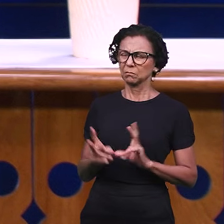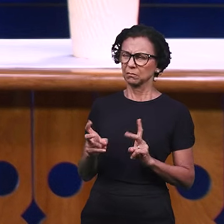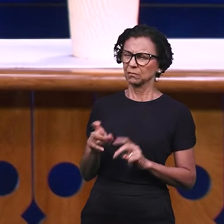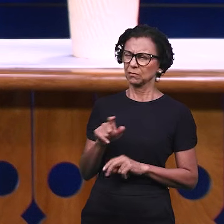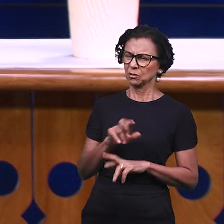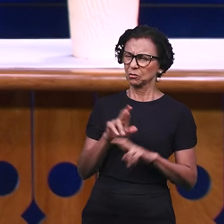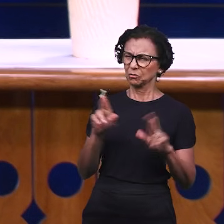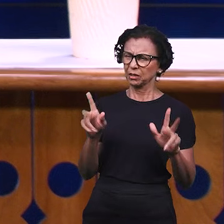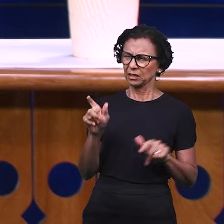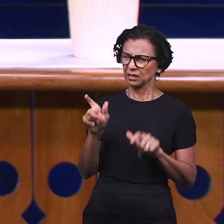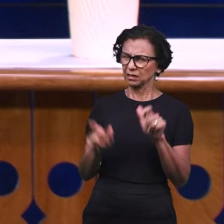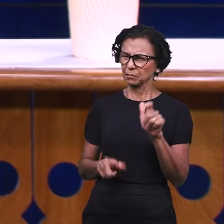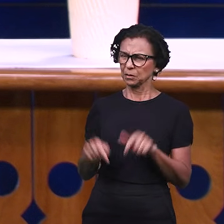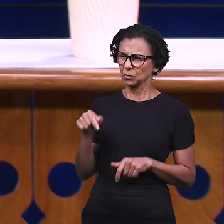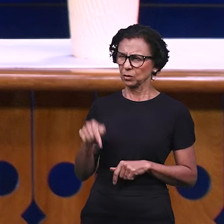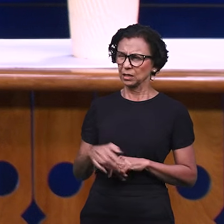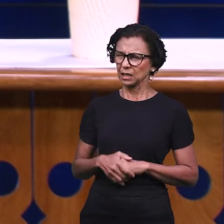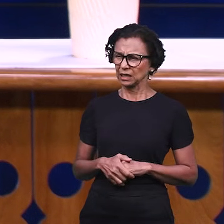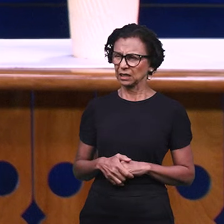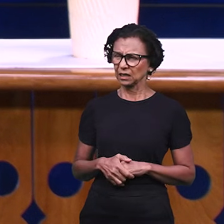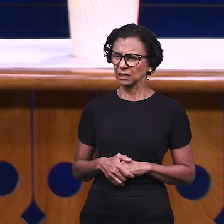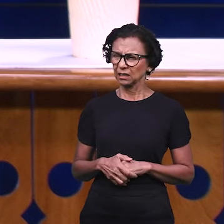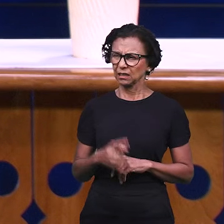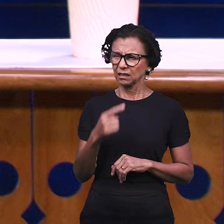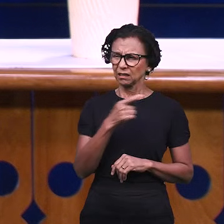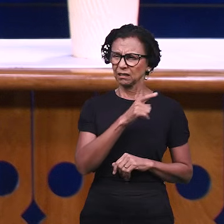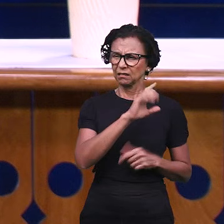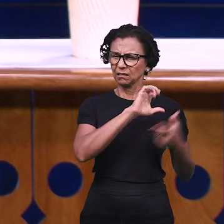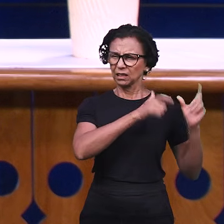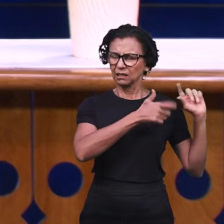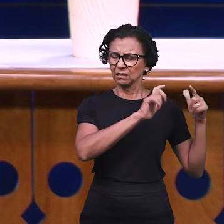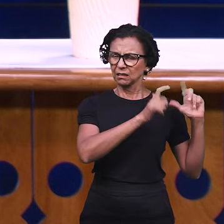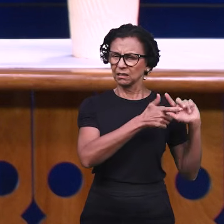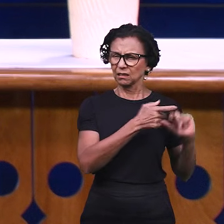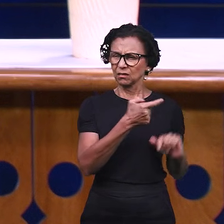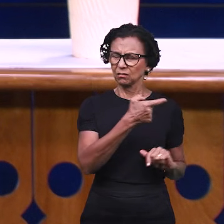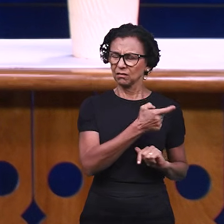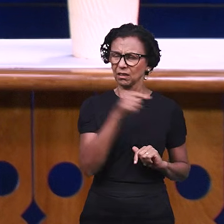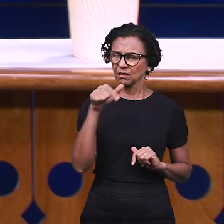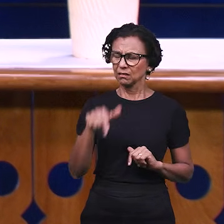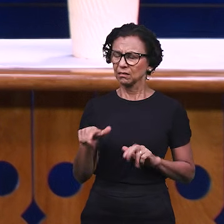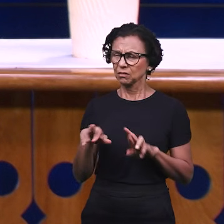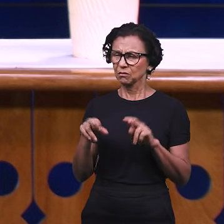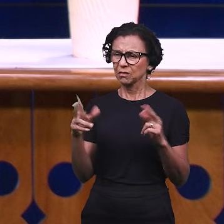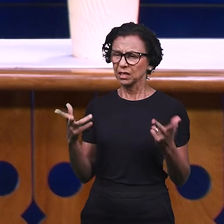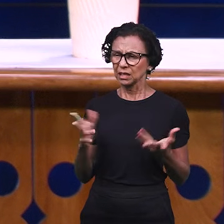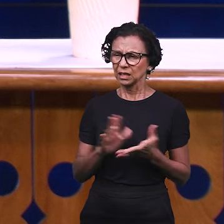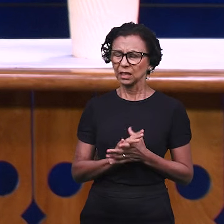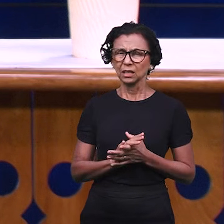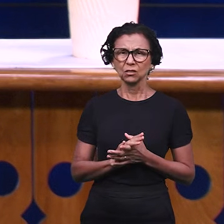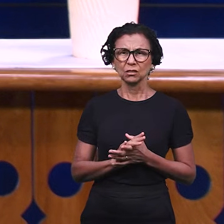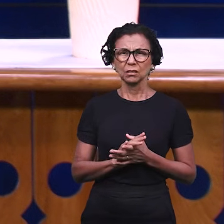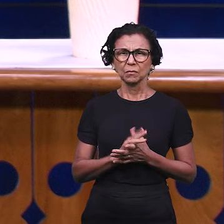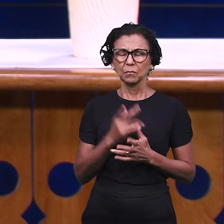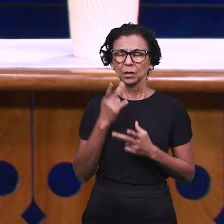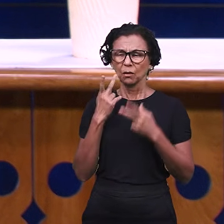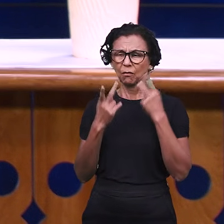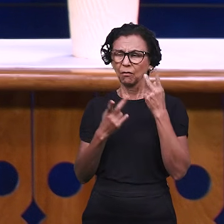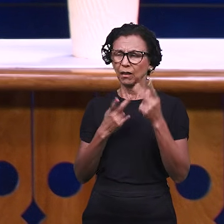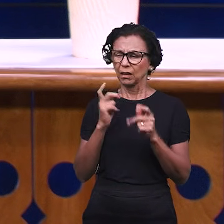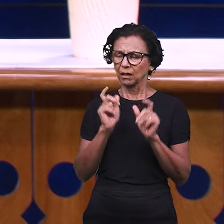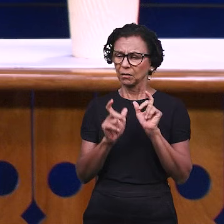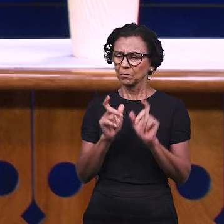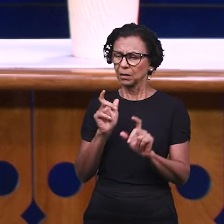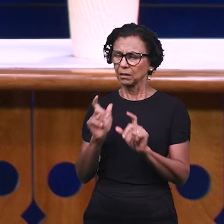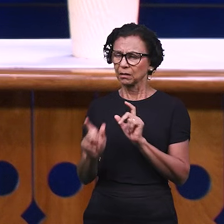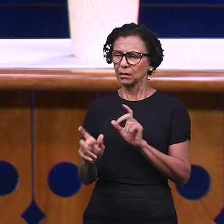diferente daquilo que a gente estava acostumado a ver. A maneira de falar também era diferente.